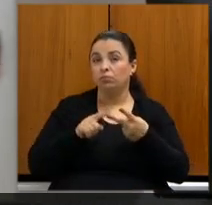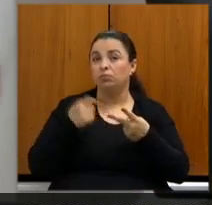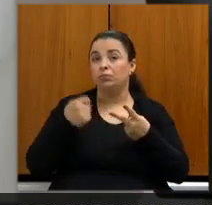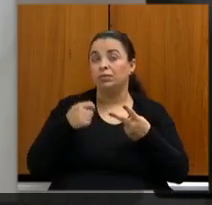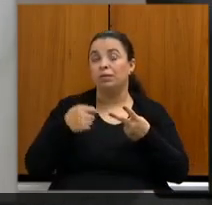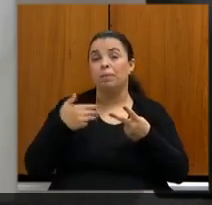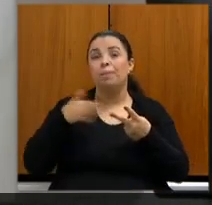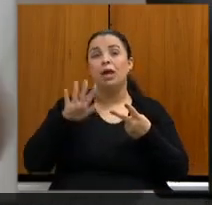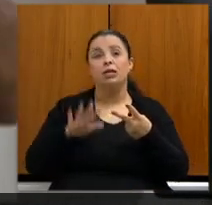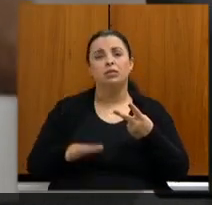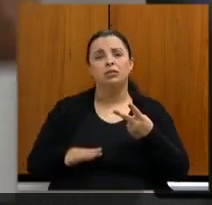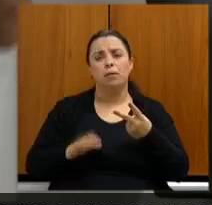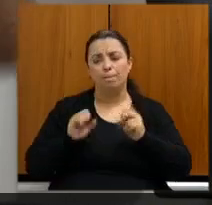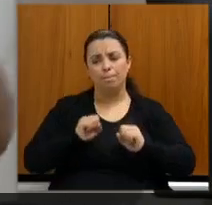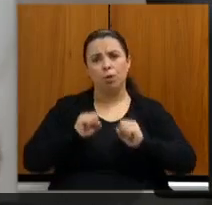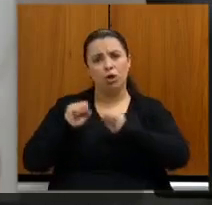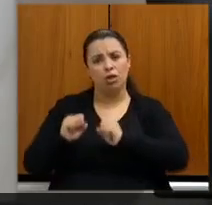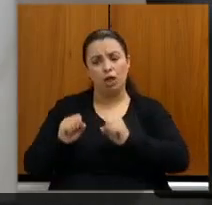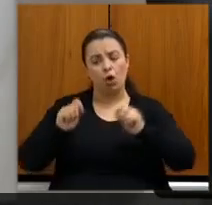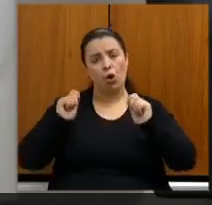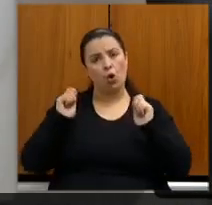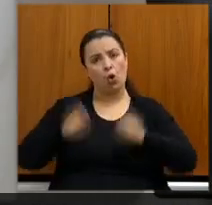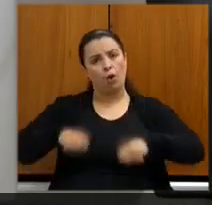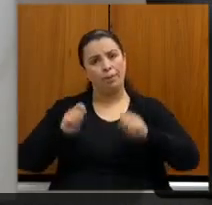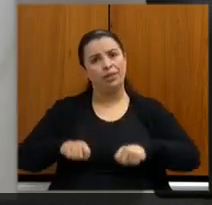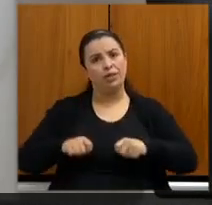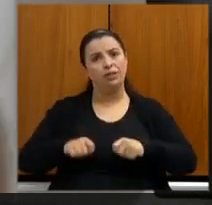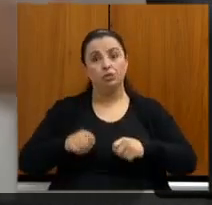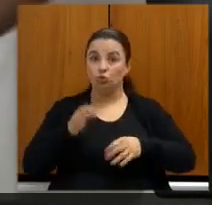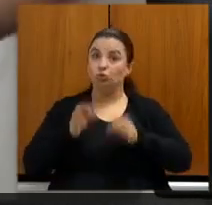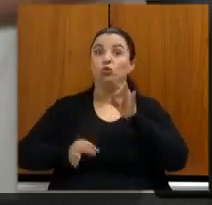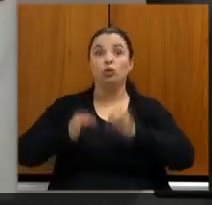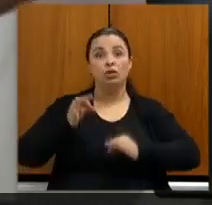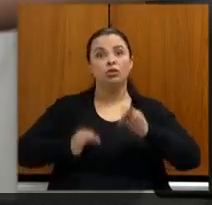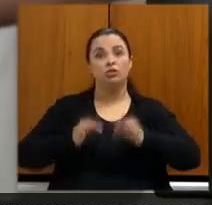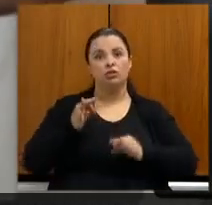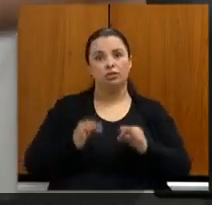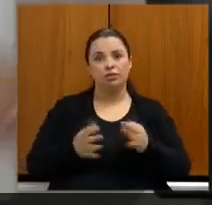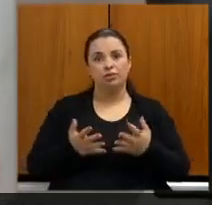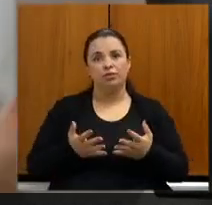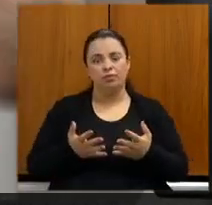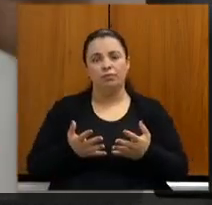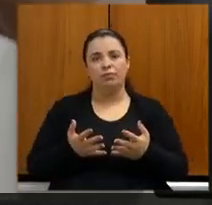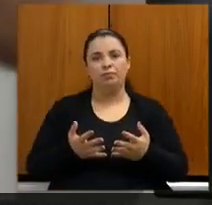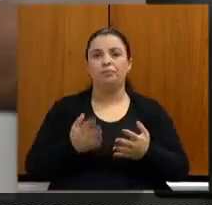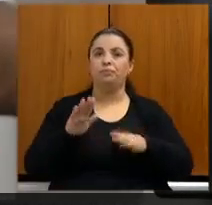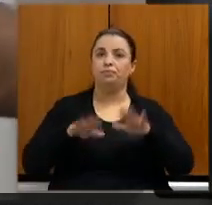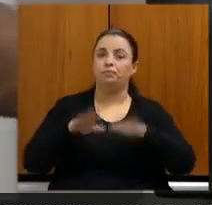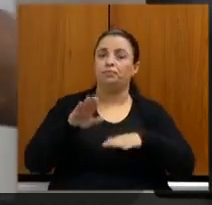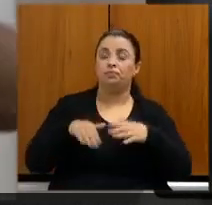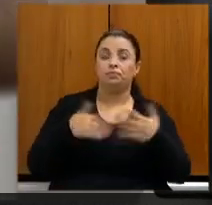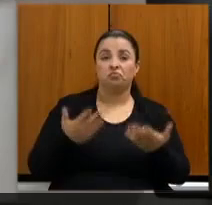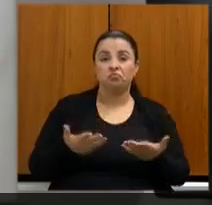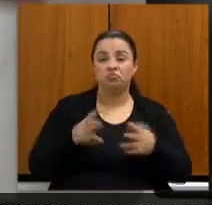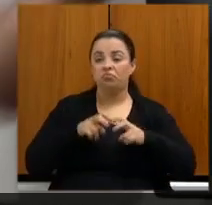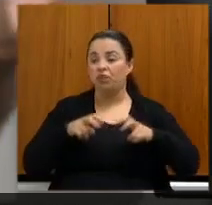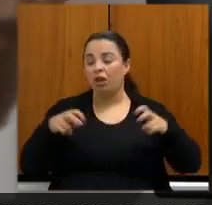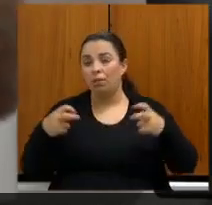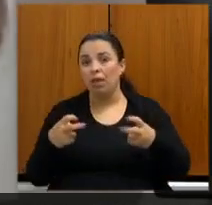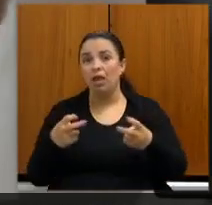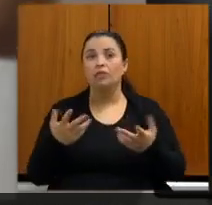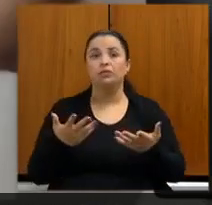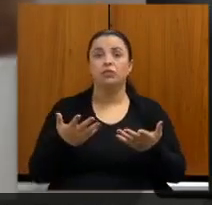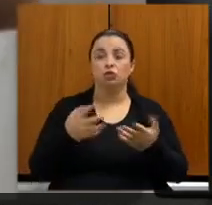mais poder mas competência inclusive jurídica muitas vezes a mesa